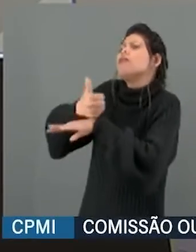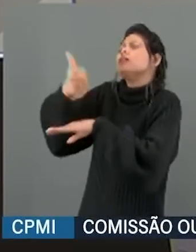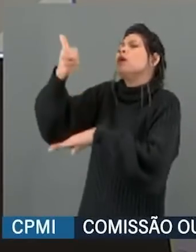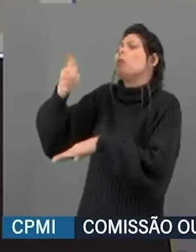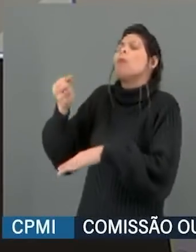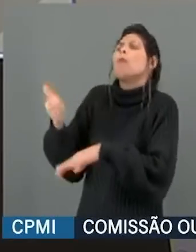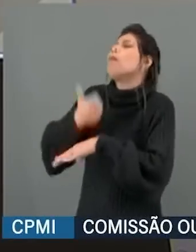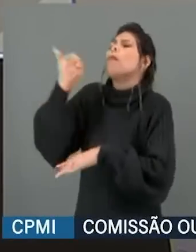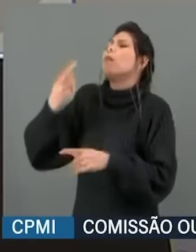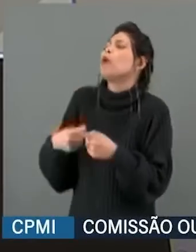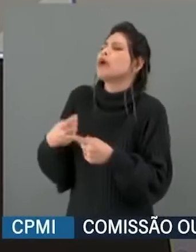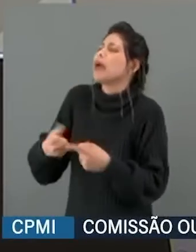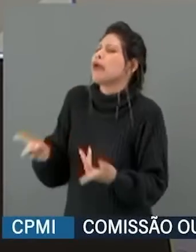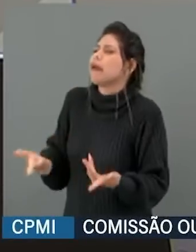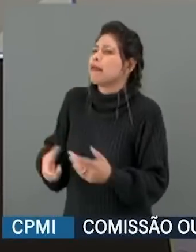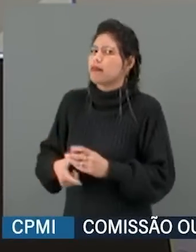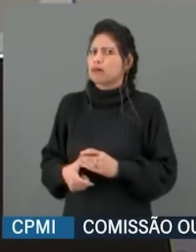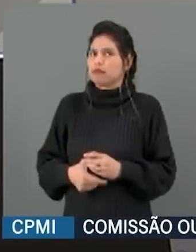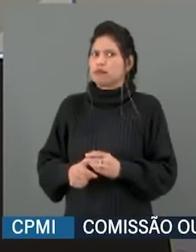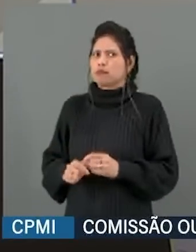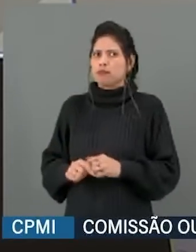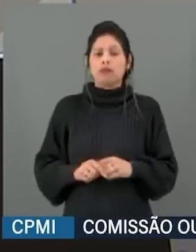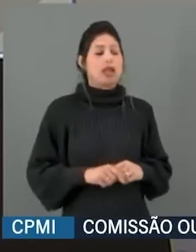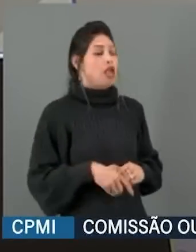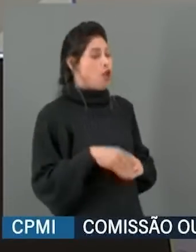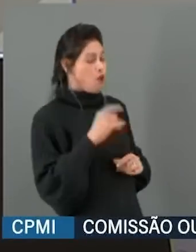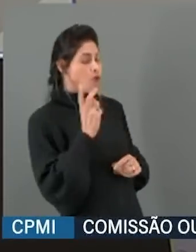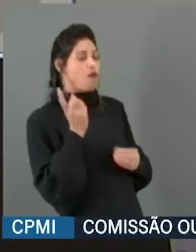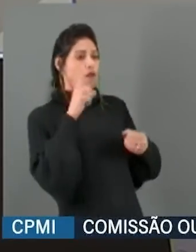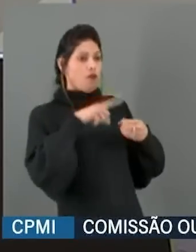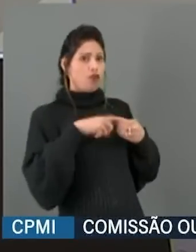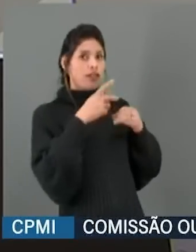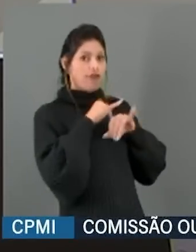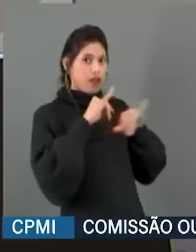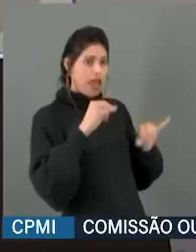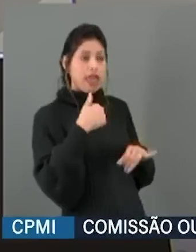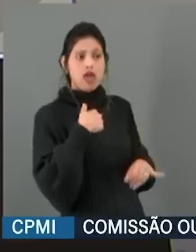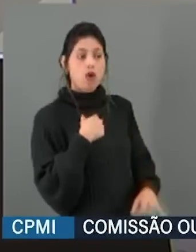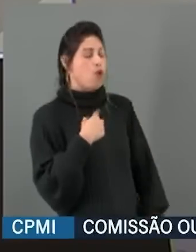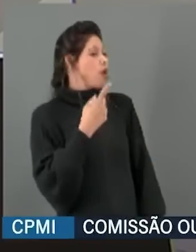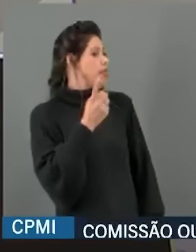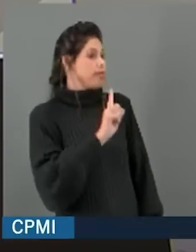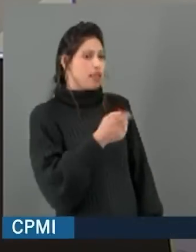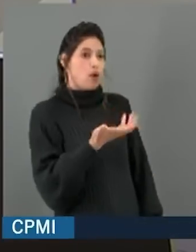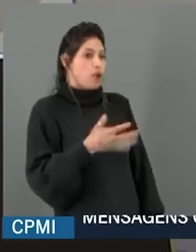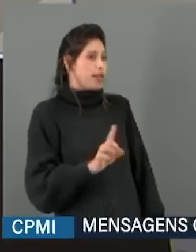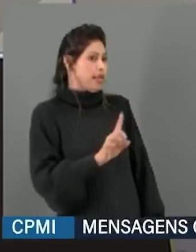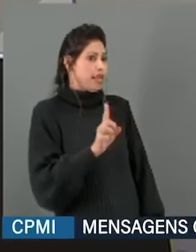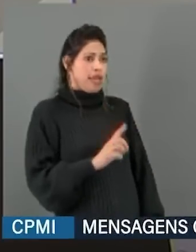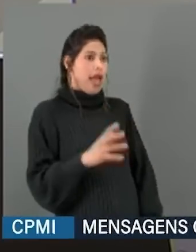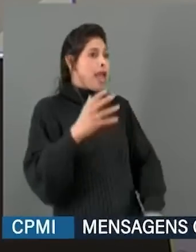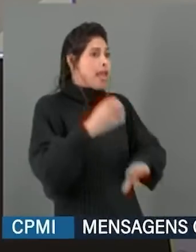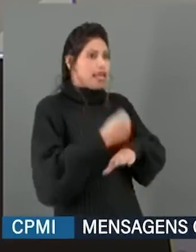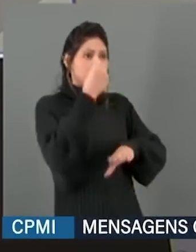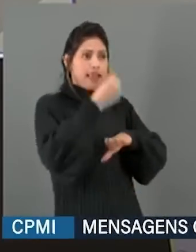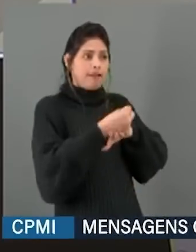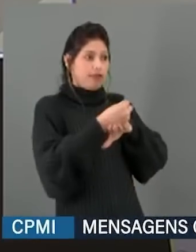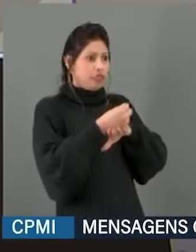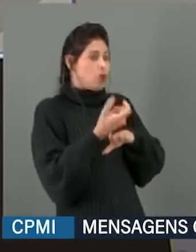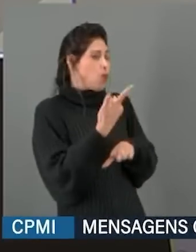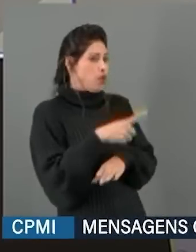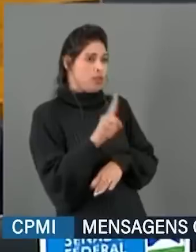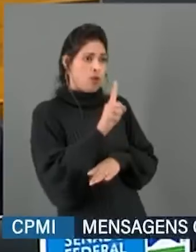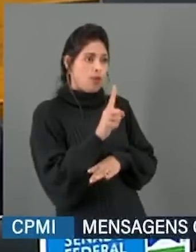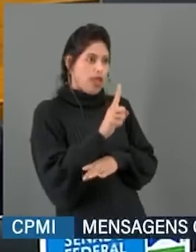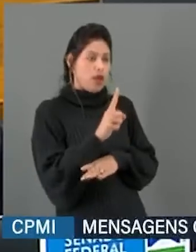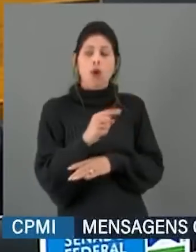Senador, eu vou voltar a falar o que eu falei desde o início. Eu não estava pedindo intervenção, eu não queria golpe, eu não queria... Você está faltando com a verdade, está